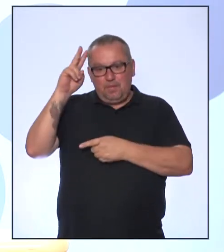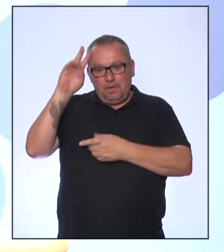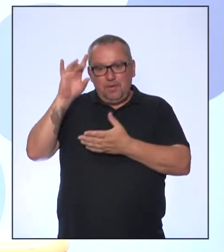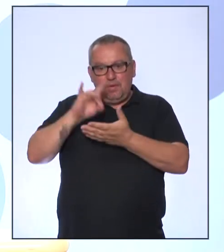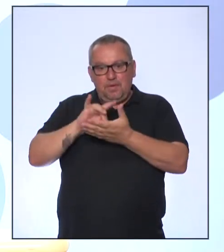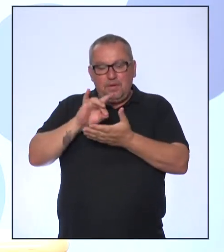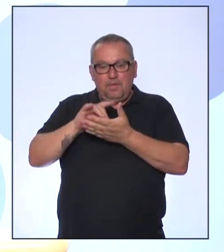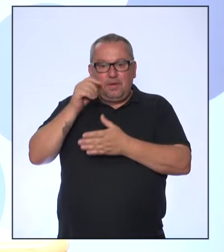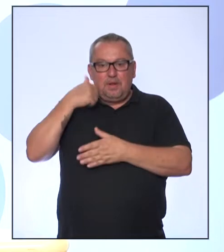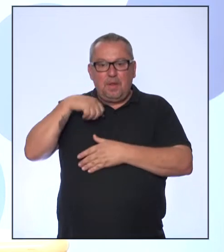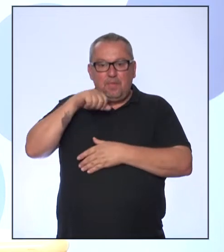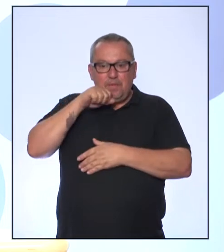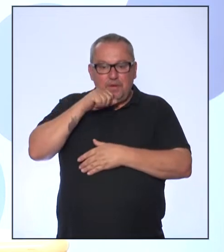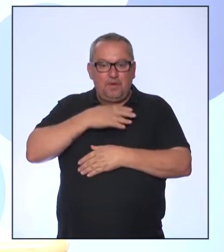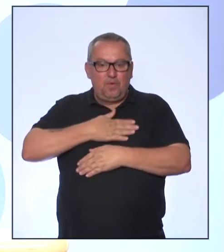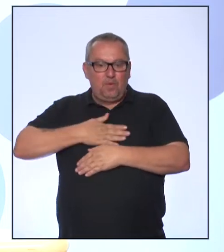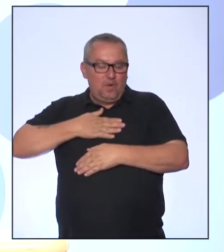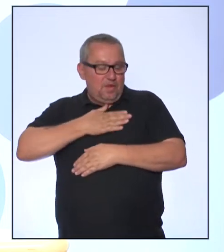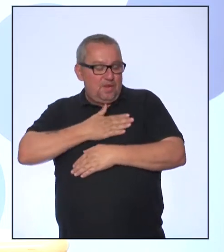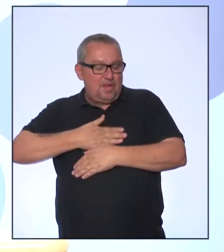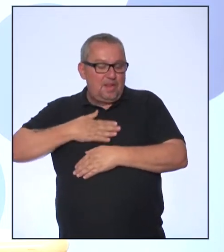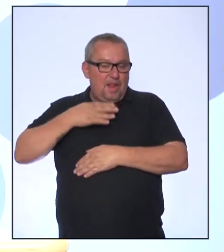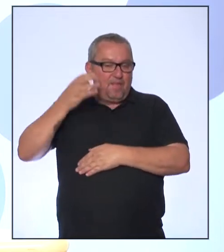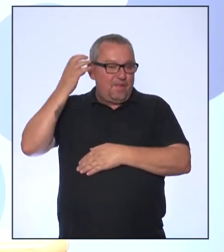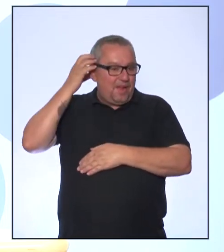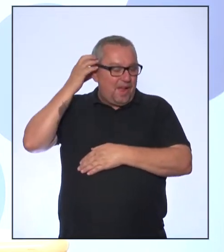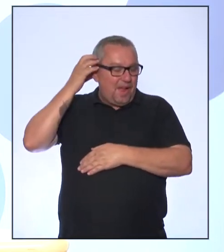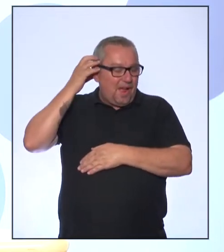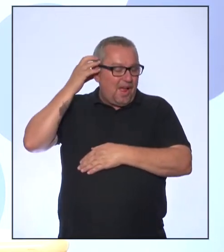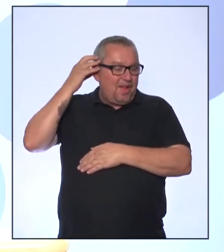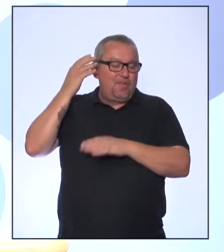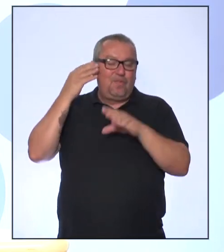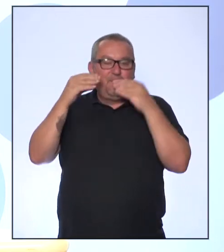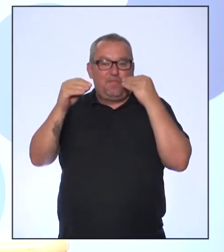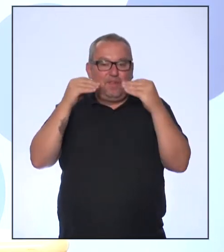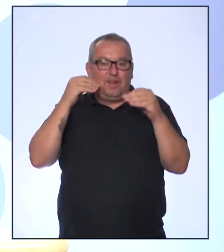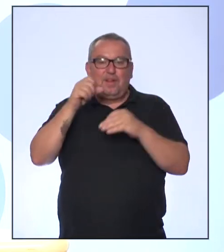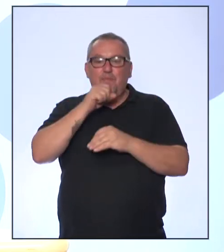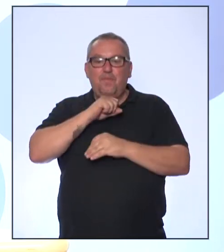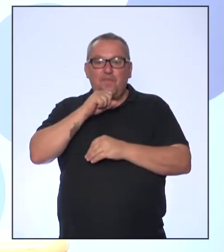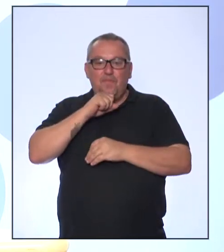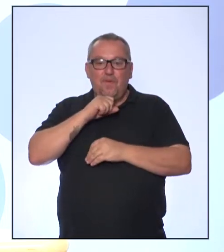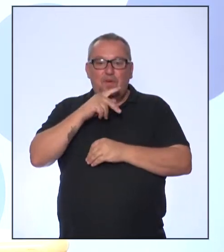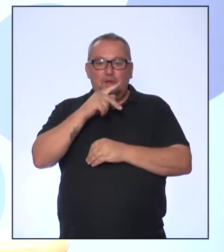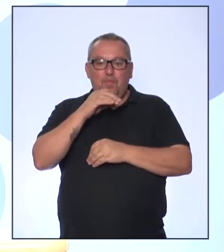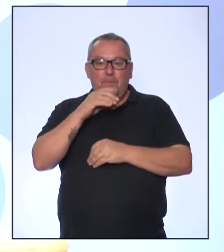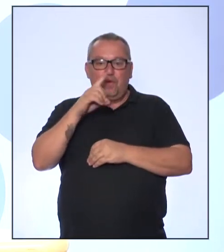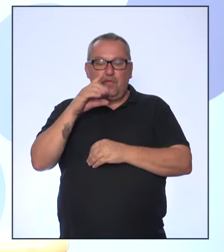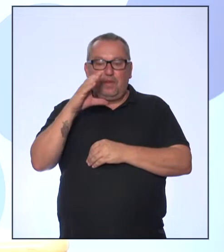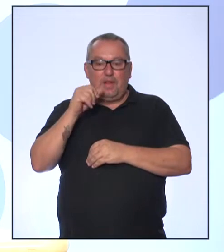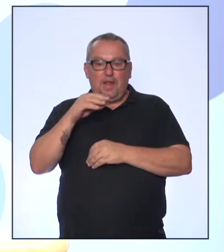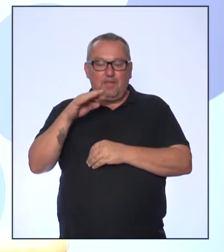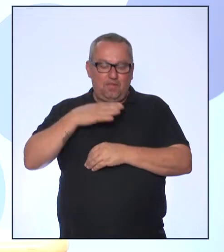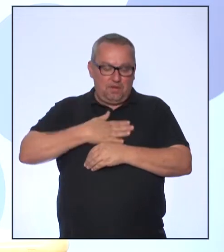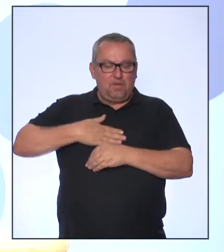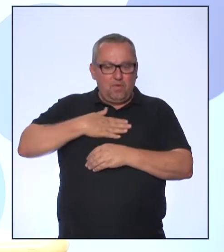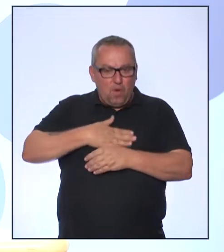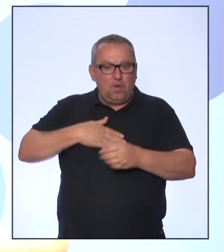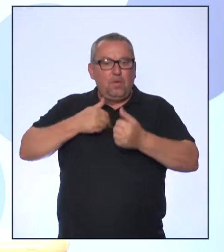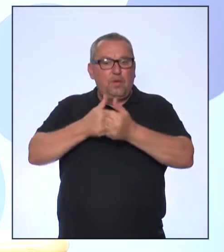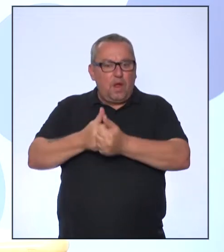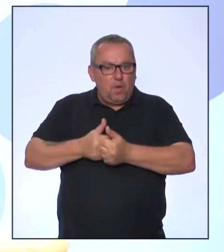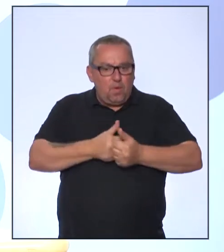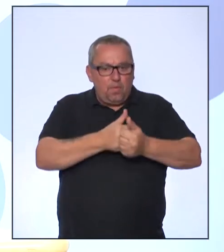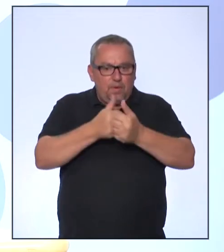as mães gostavam da radionovela ou das avós, e também de podcast. Eles citaram alguns podcasts que eles acompanham,